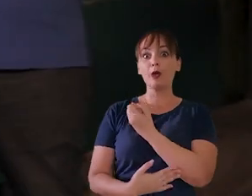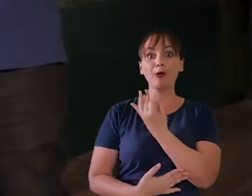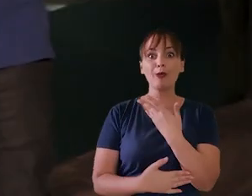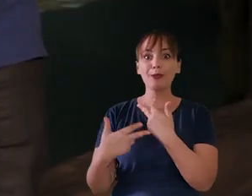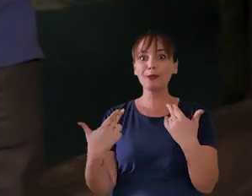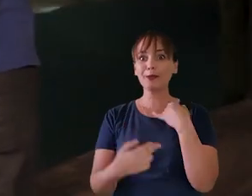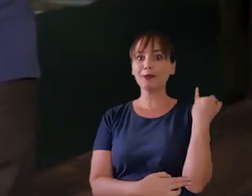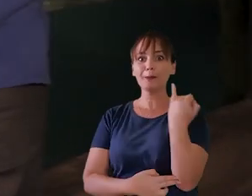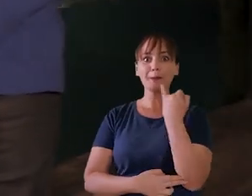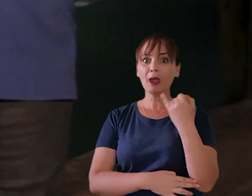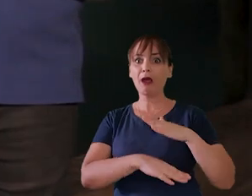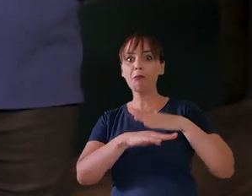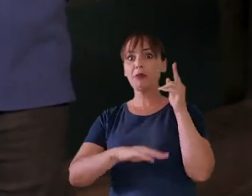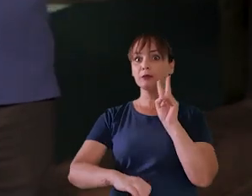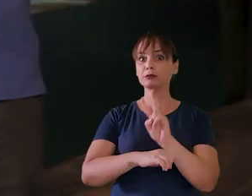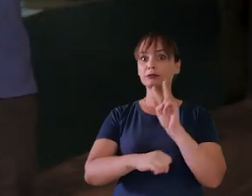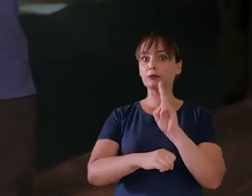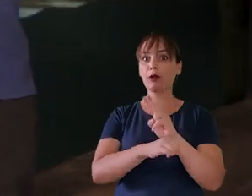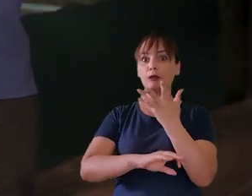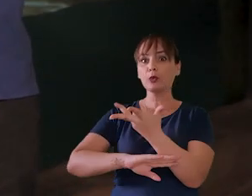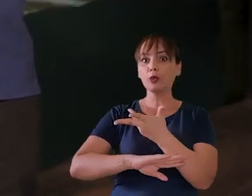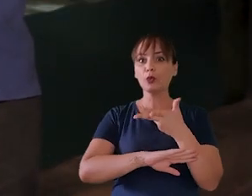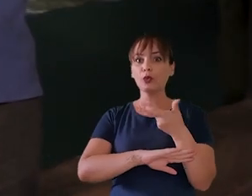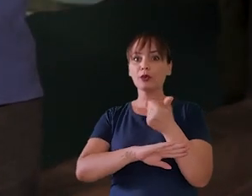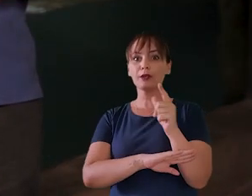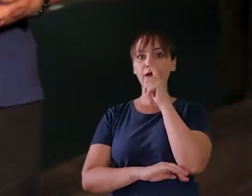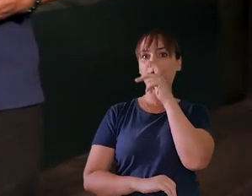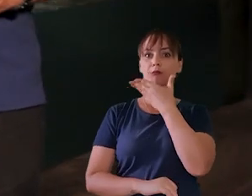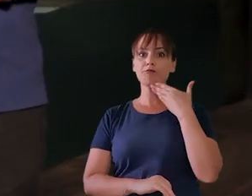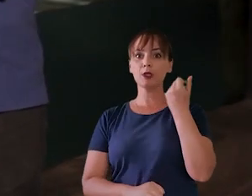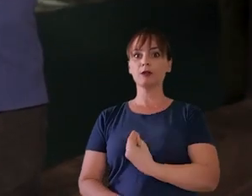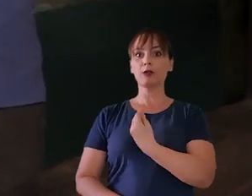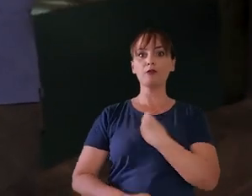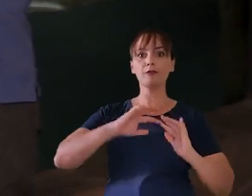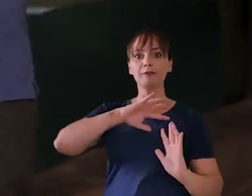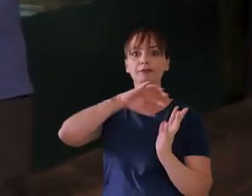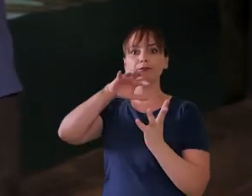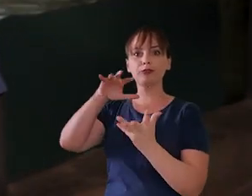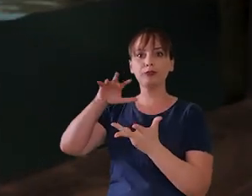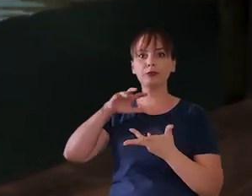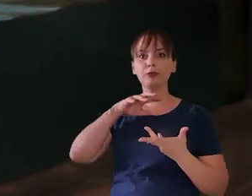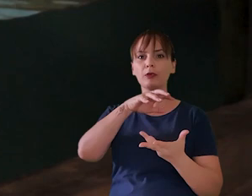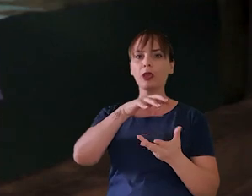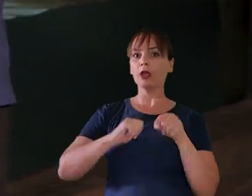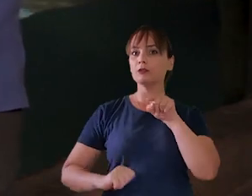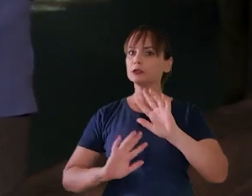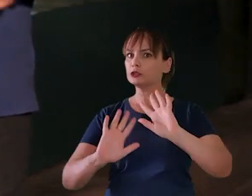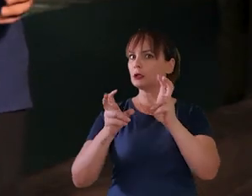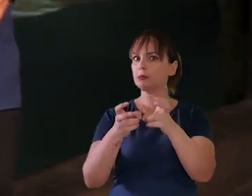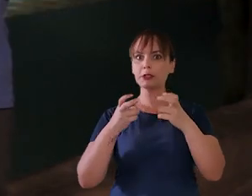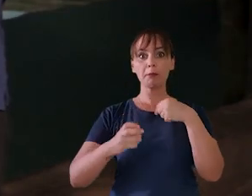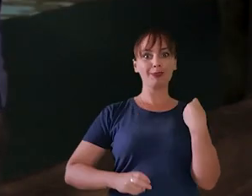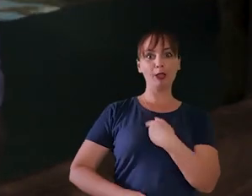coisa importante, né? Quanto mais a gente cuidar da qualidade da água, melhor para a vida no nosso planeta. E você já deve ter percebido que a gente não